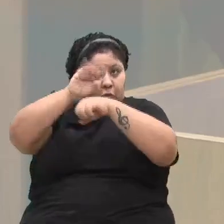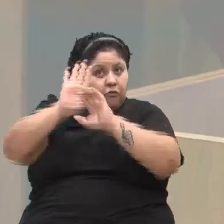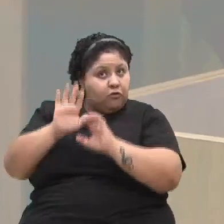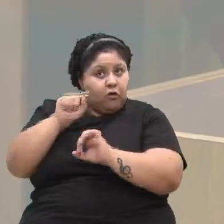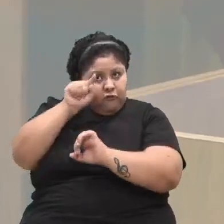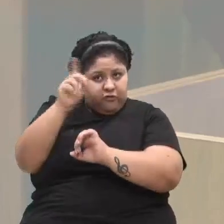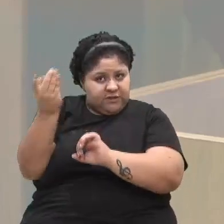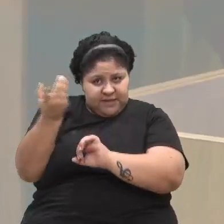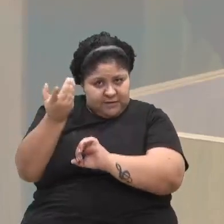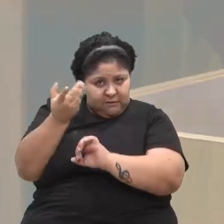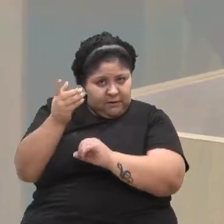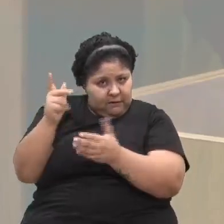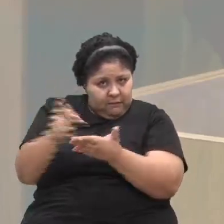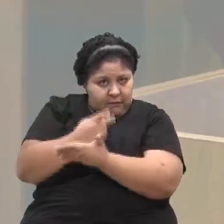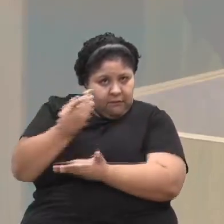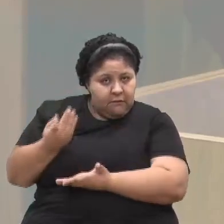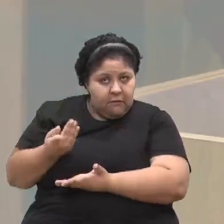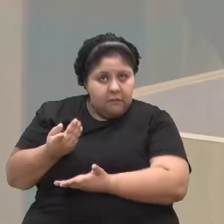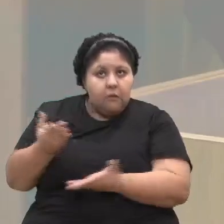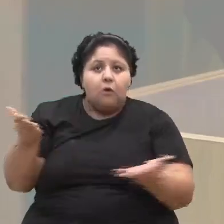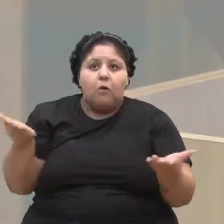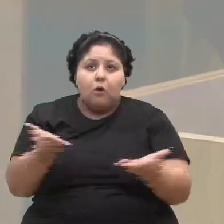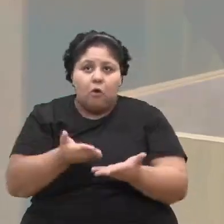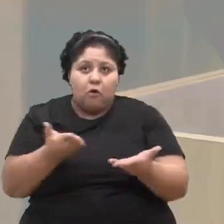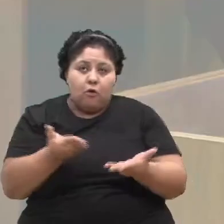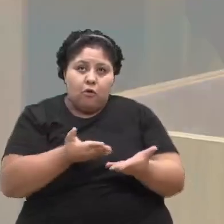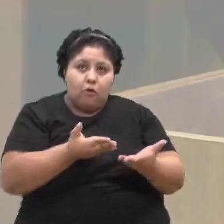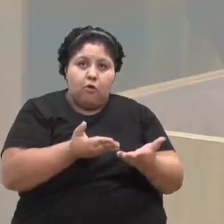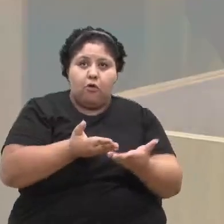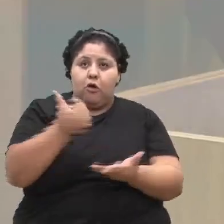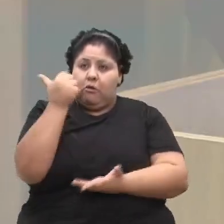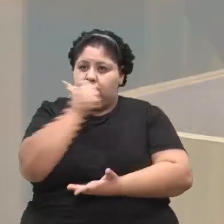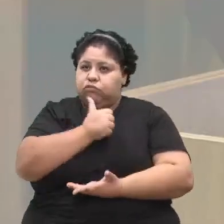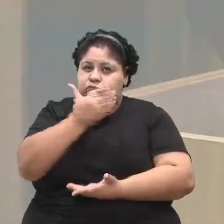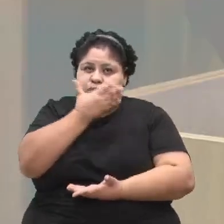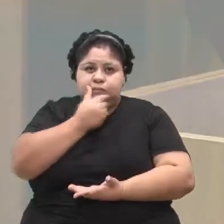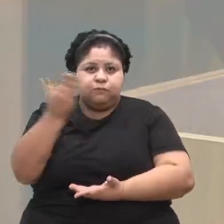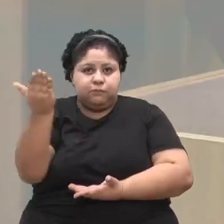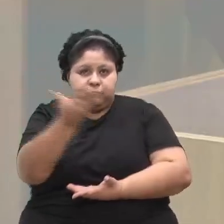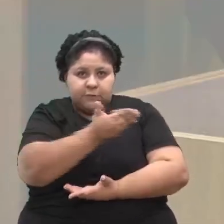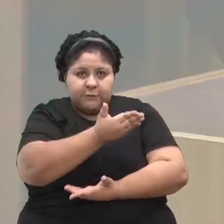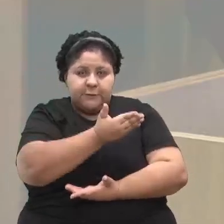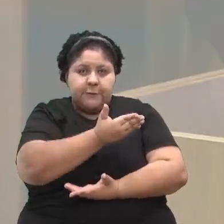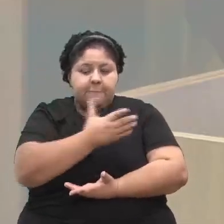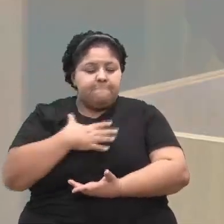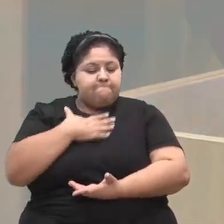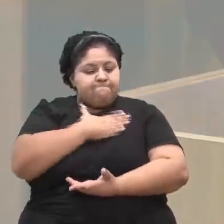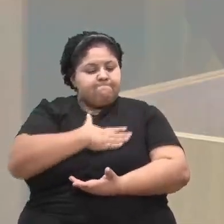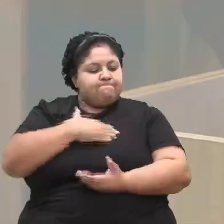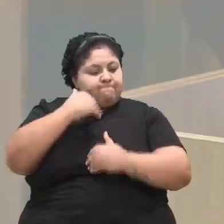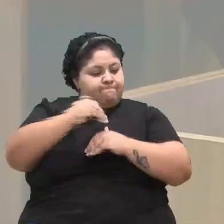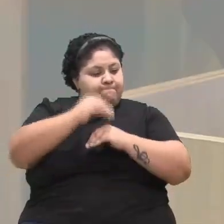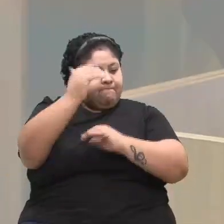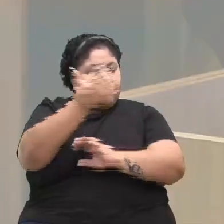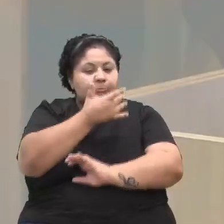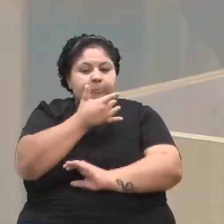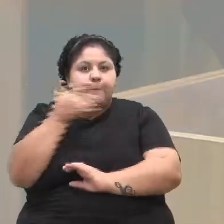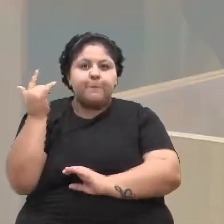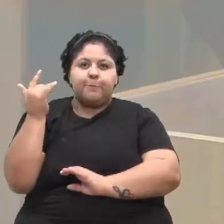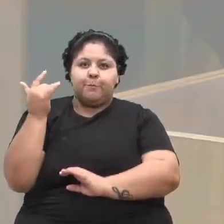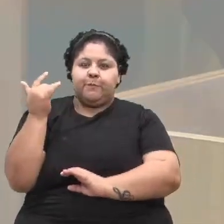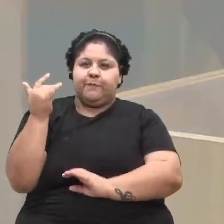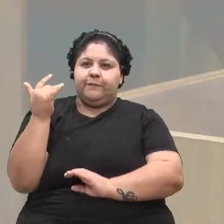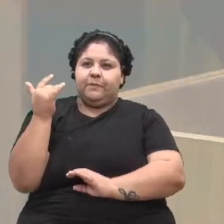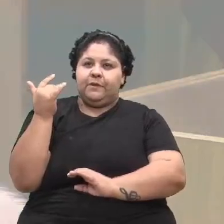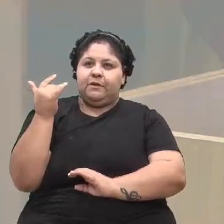errar? Hoje, senhora e senhor eleitor, a forma mais fácil